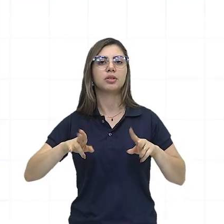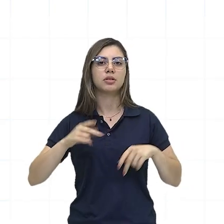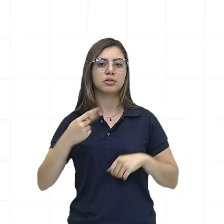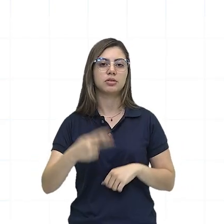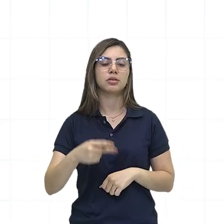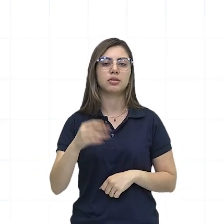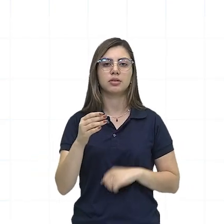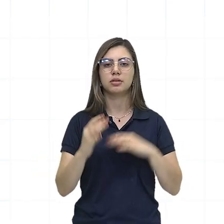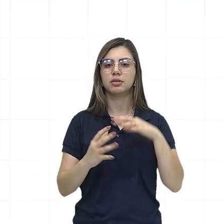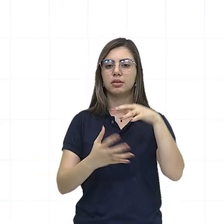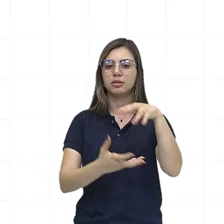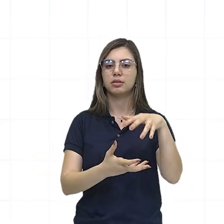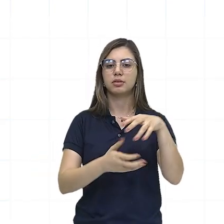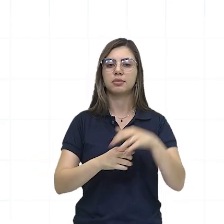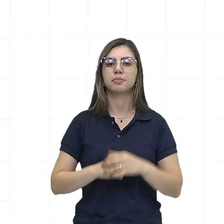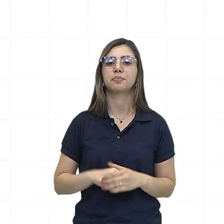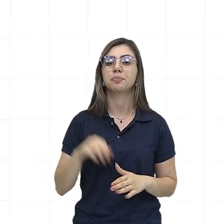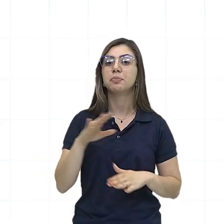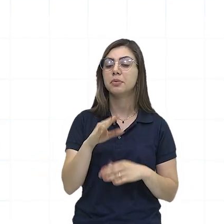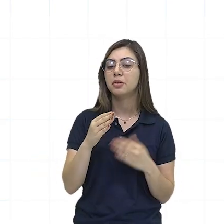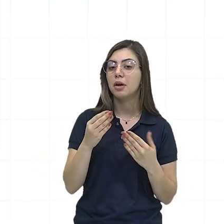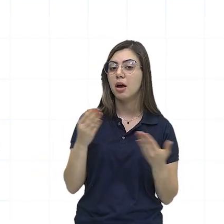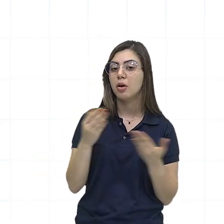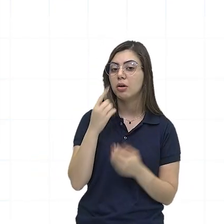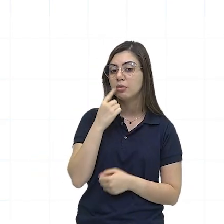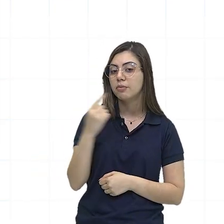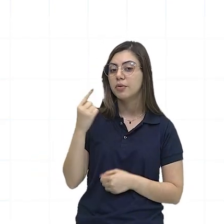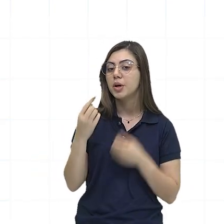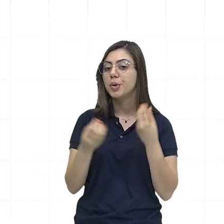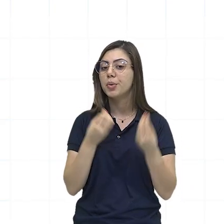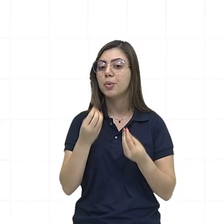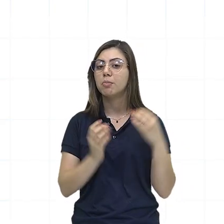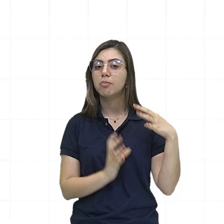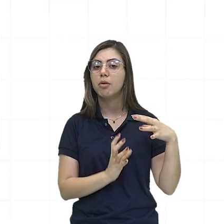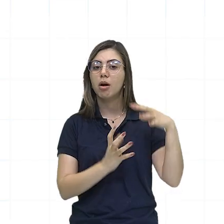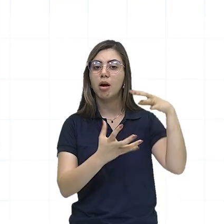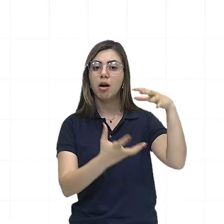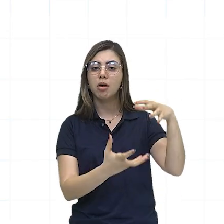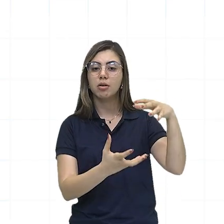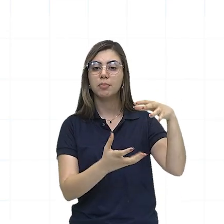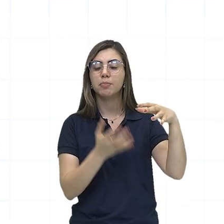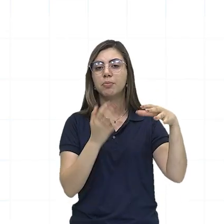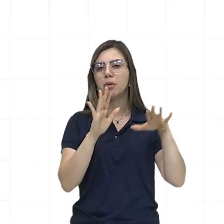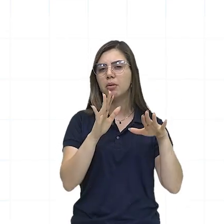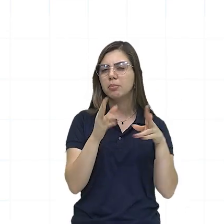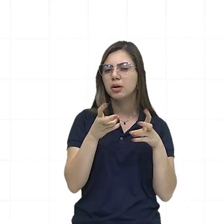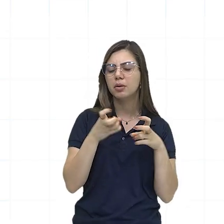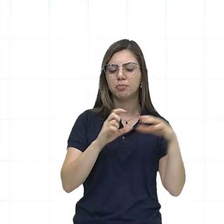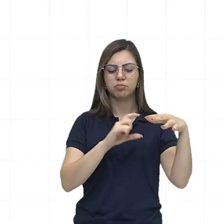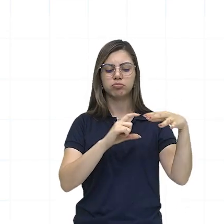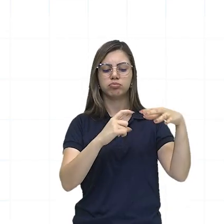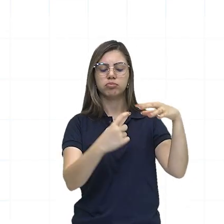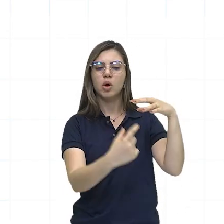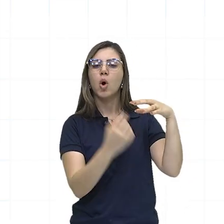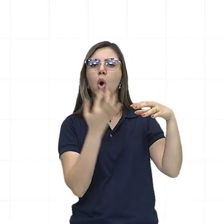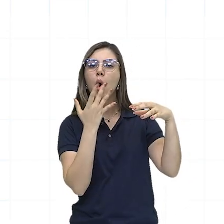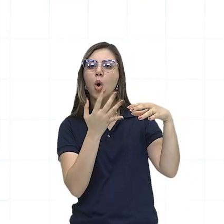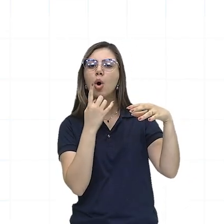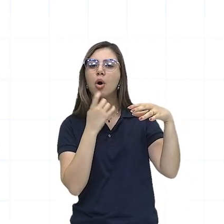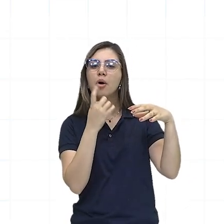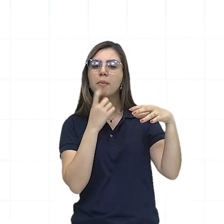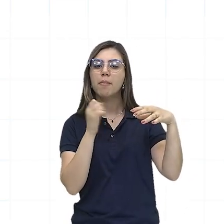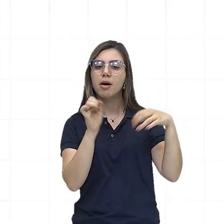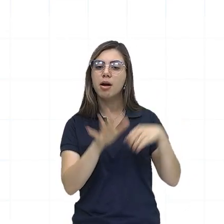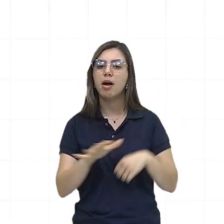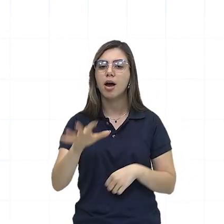no globo quais são essas zonas térmicas da Terra. Essas áreas em vermelho, que é a